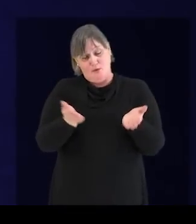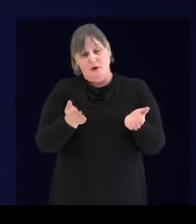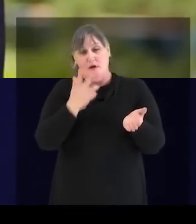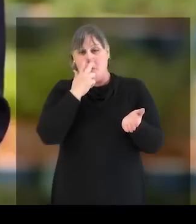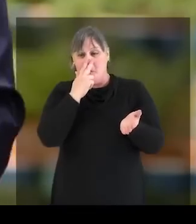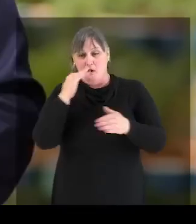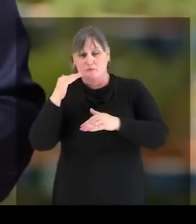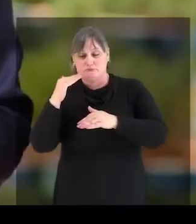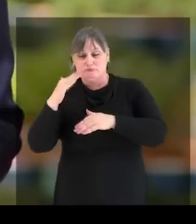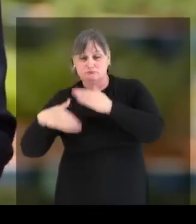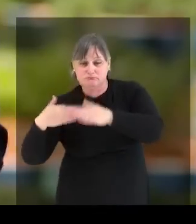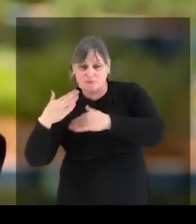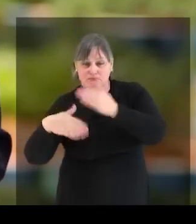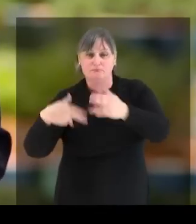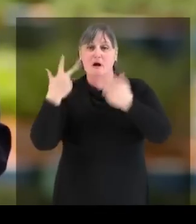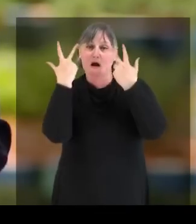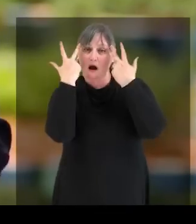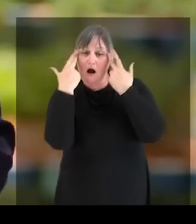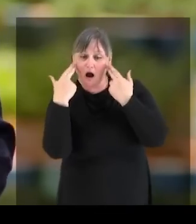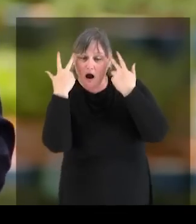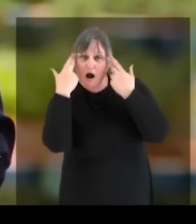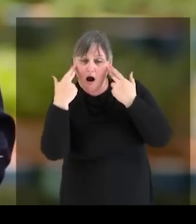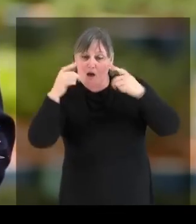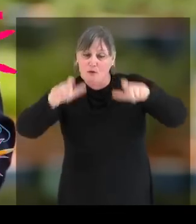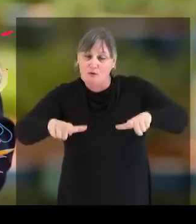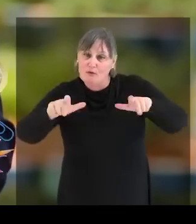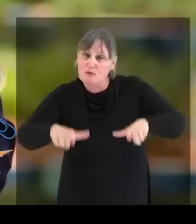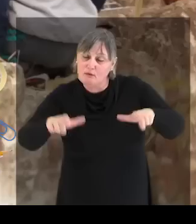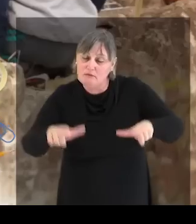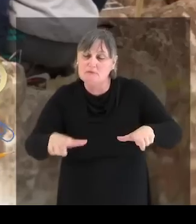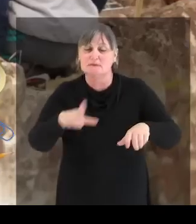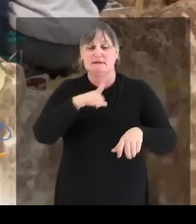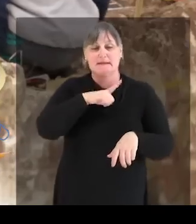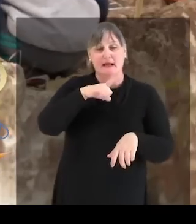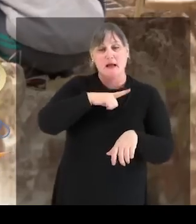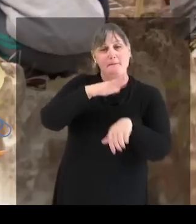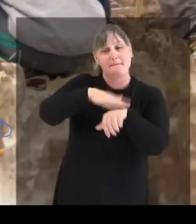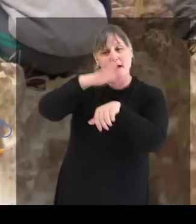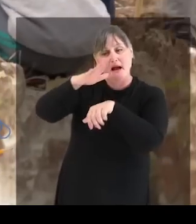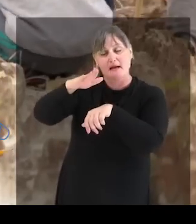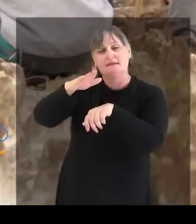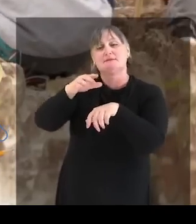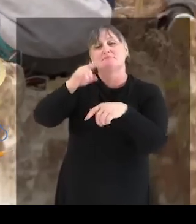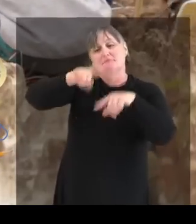Hoje é um processo de quanto mais natural esse espaço estiver, quanto mais elementos naturais que a